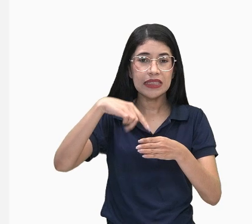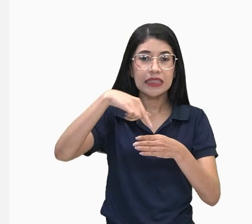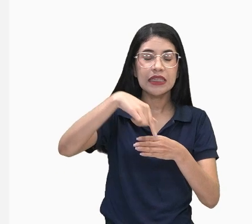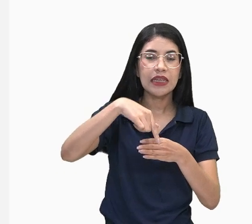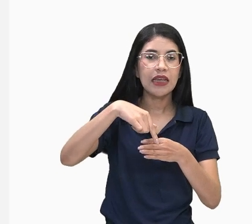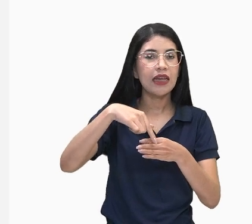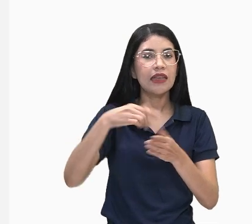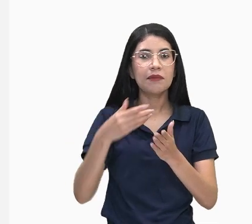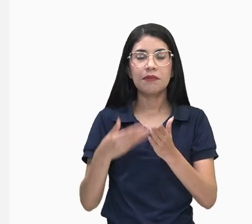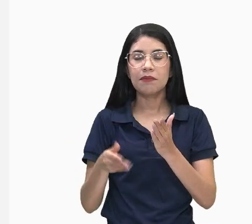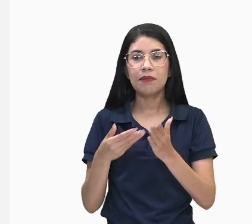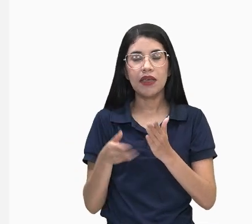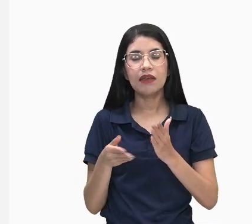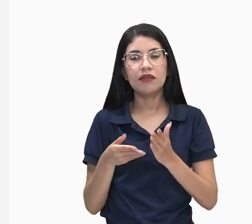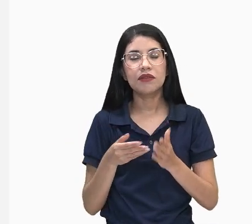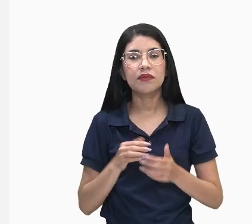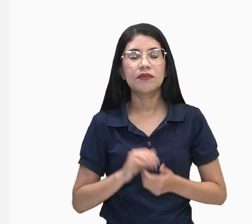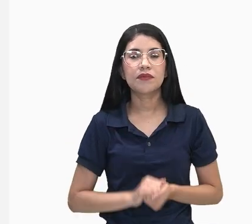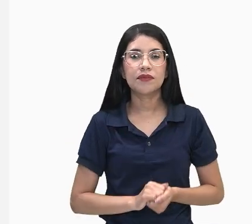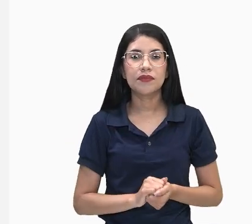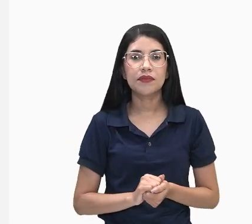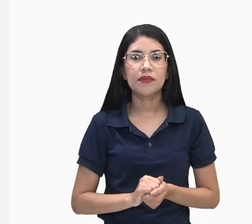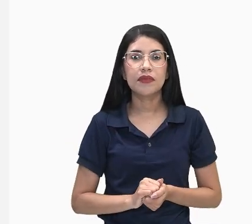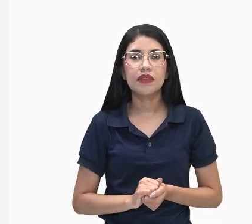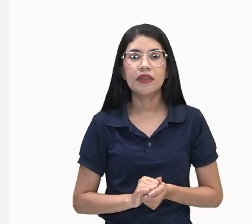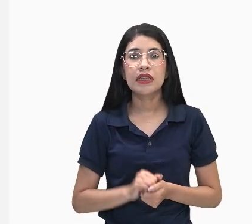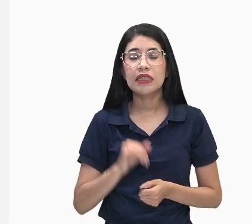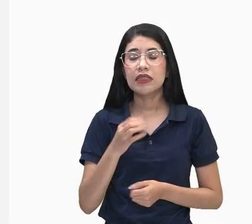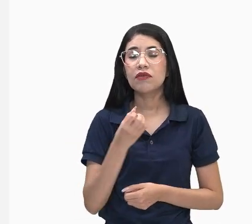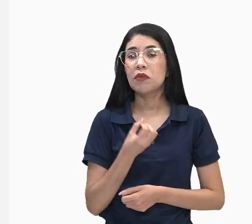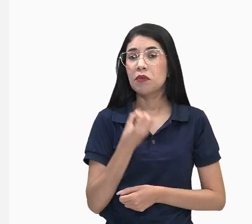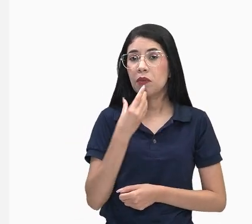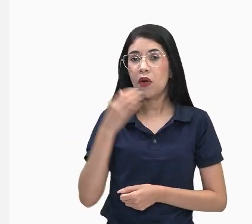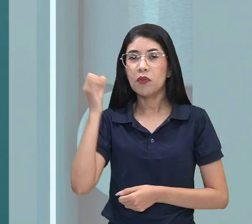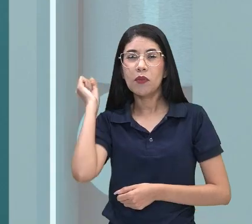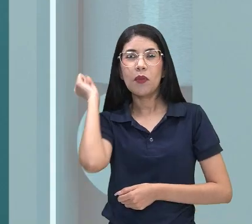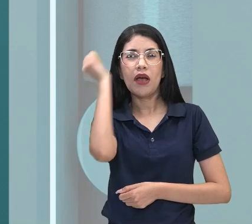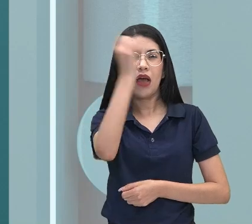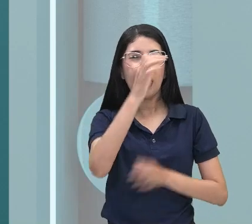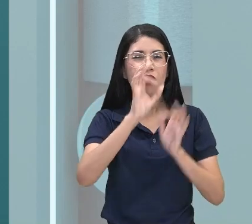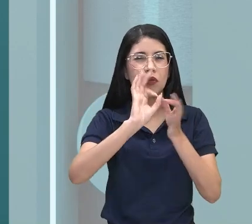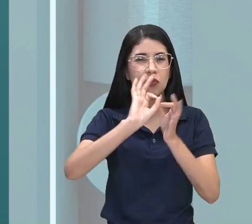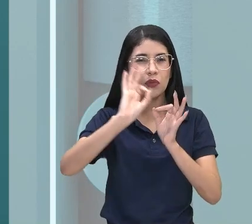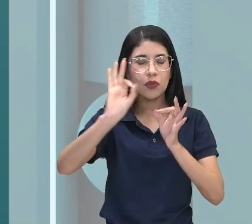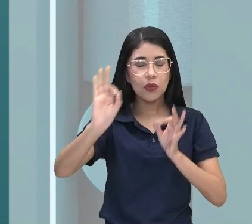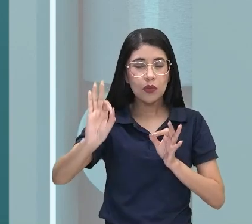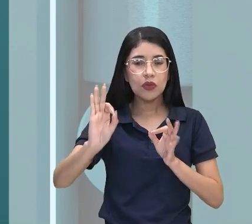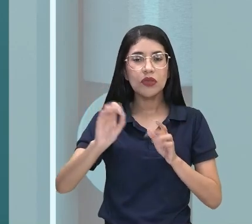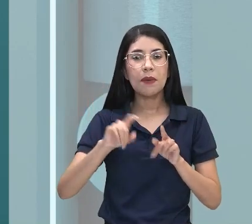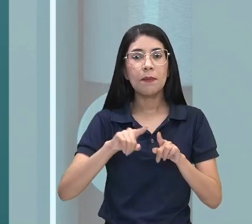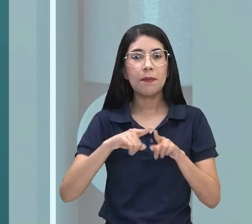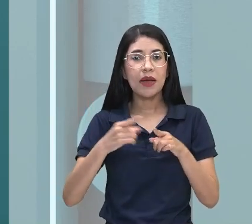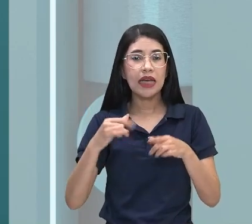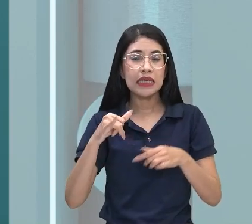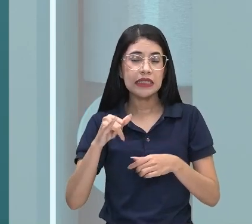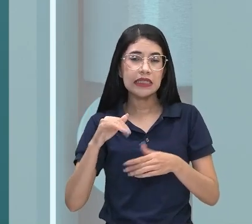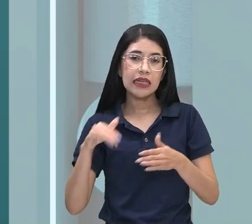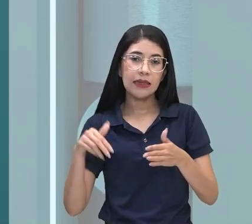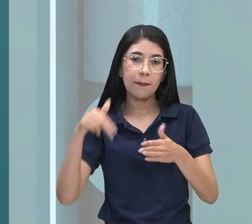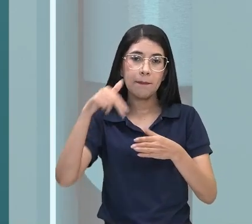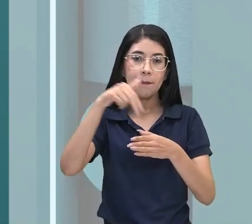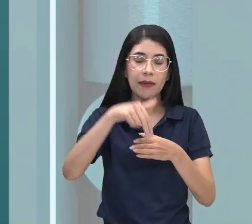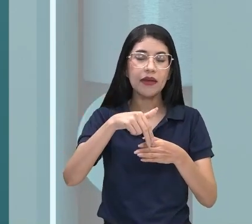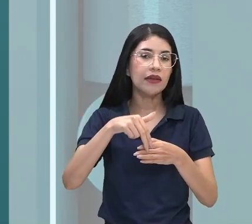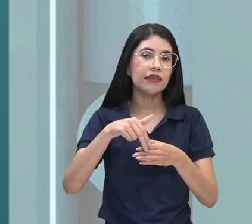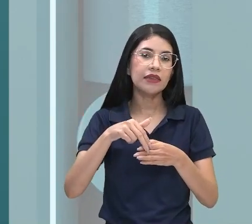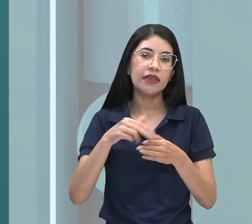o lançamento e invalida. Por mais que seja um lançamento bom, seja distante, mas se ele ultrapassa essa faixa,